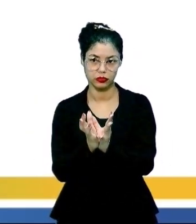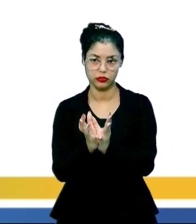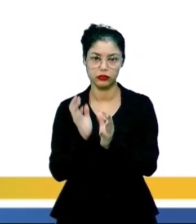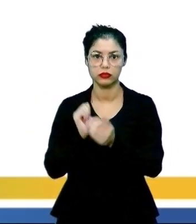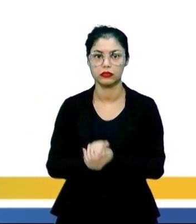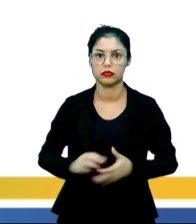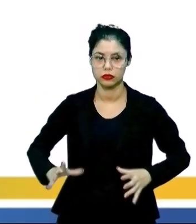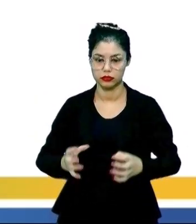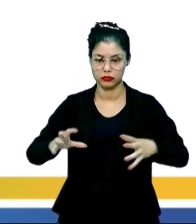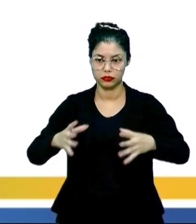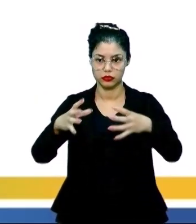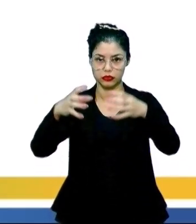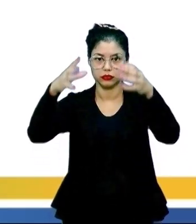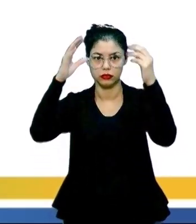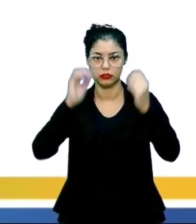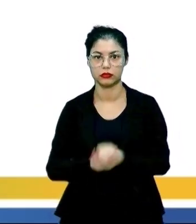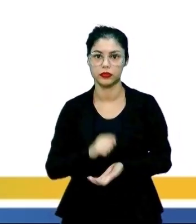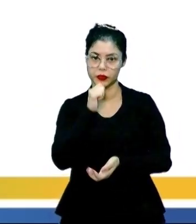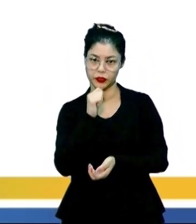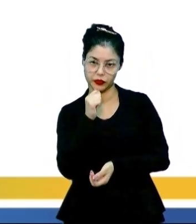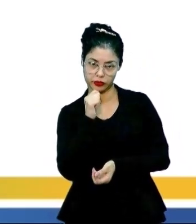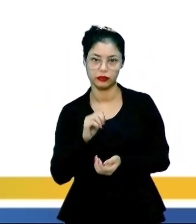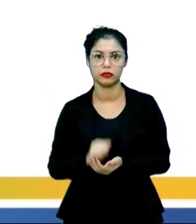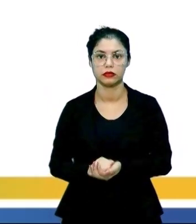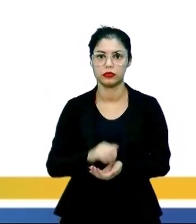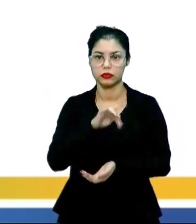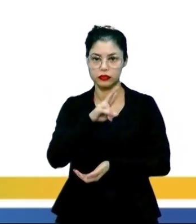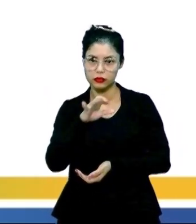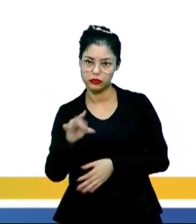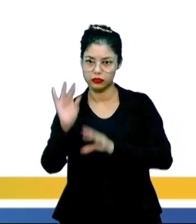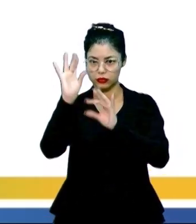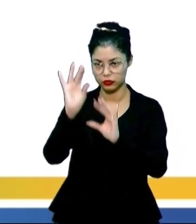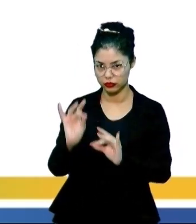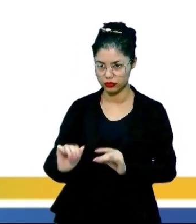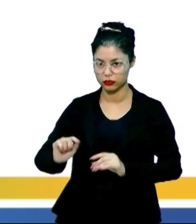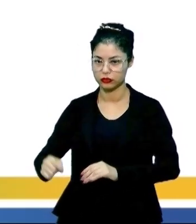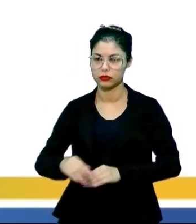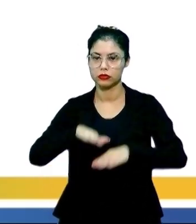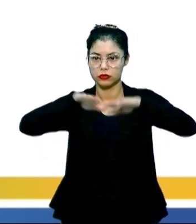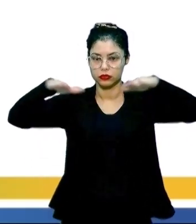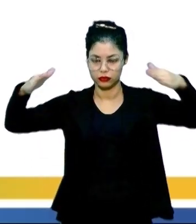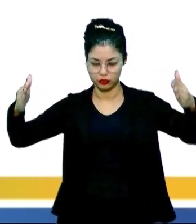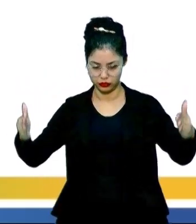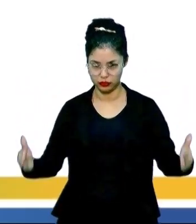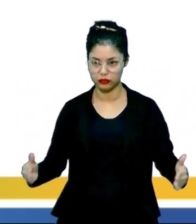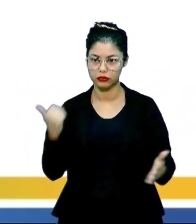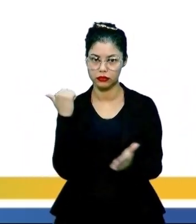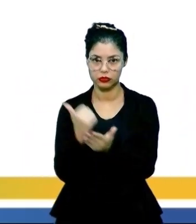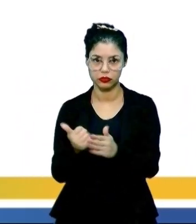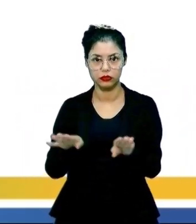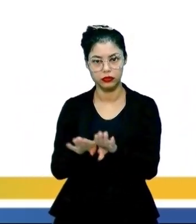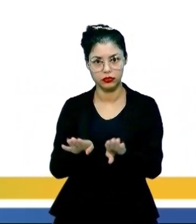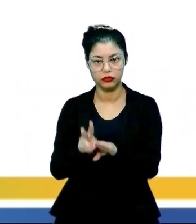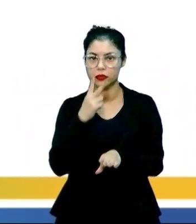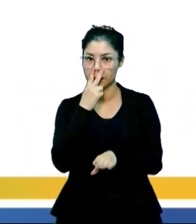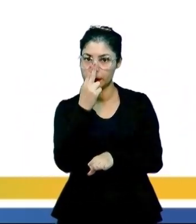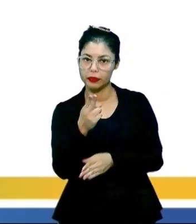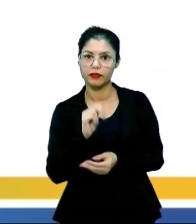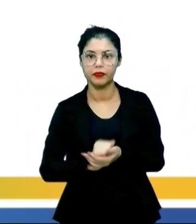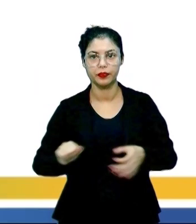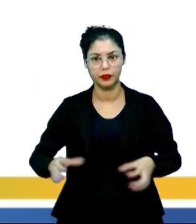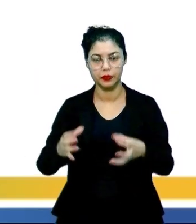de equipe de artesãos. Além da fachada, retábulos e altares, é contratado para dar